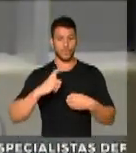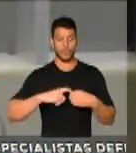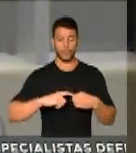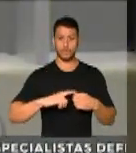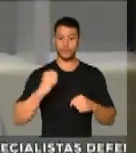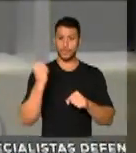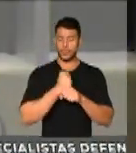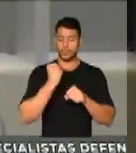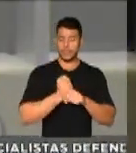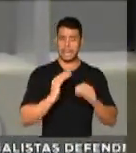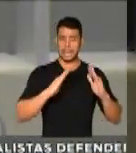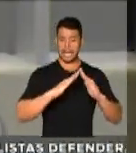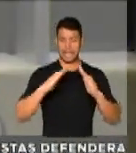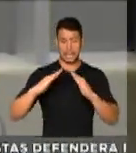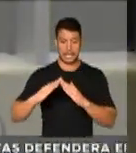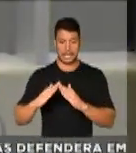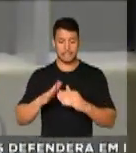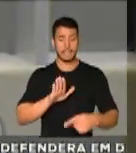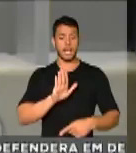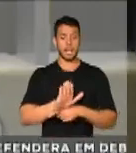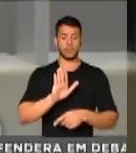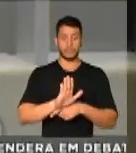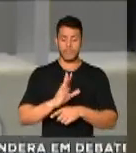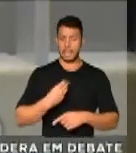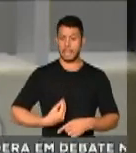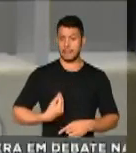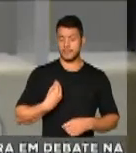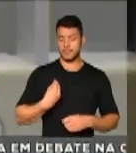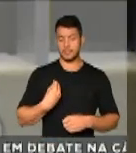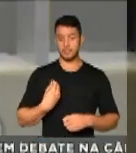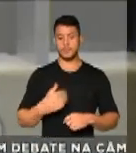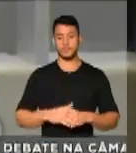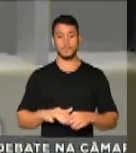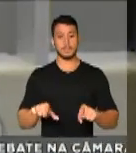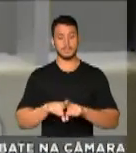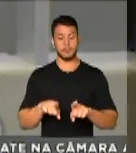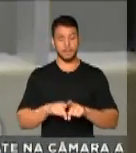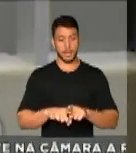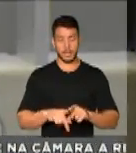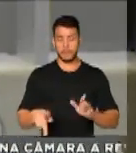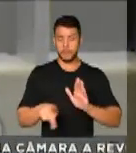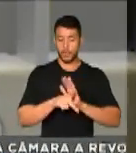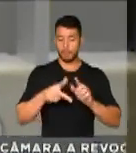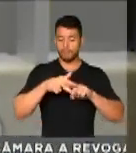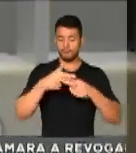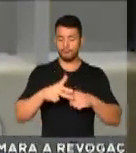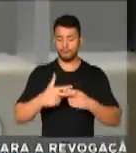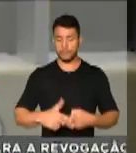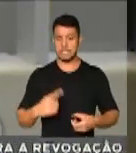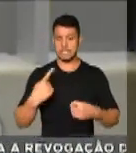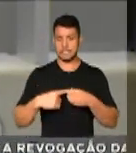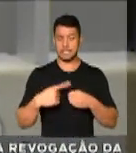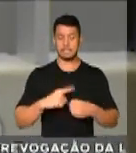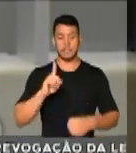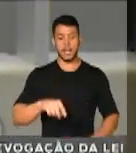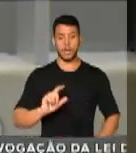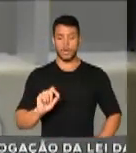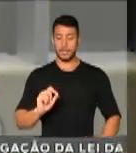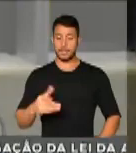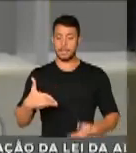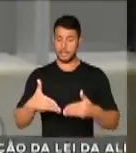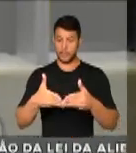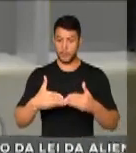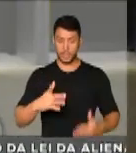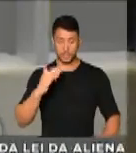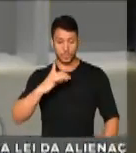casas populares, assistência a essas vítimas e recuperação da cidade. Um crédito de 1 bilhão. Queria que os deputados do Rio de Janeiro